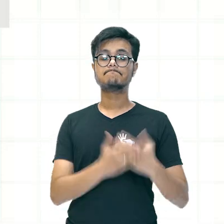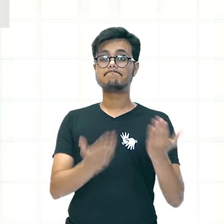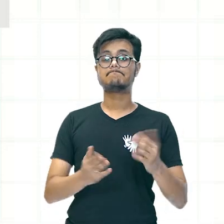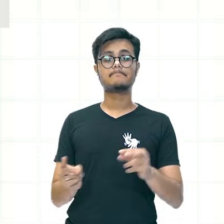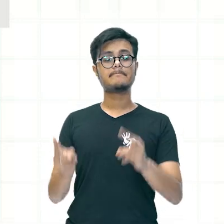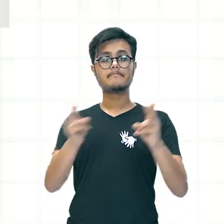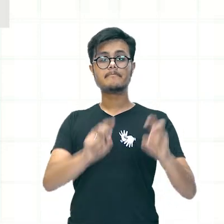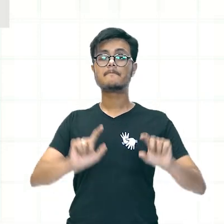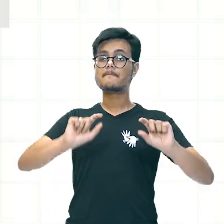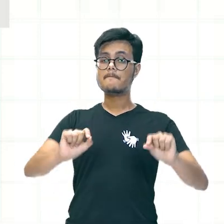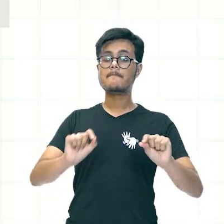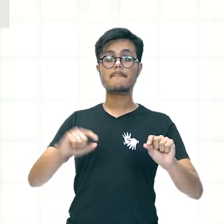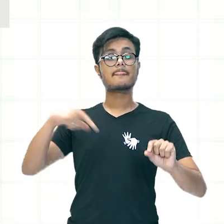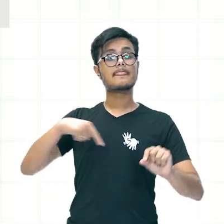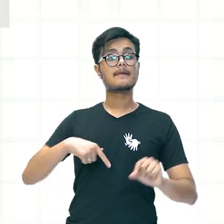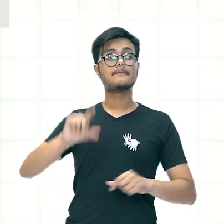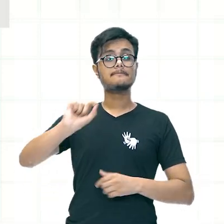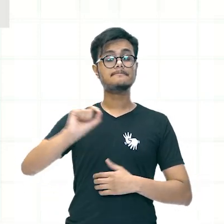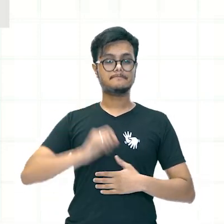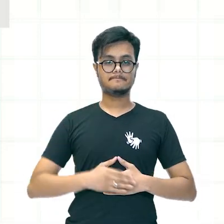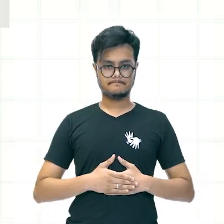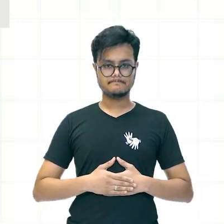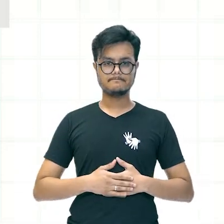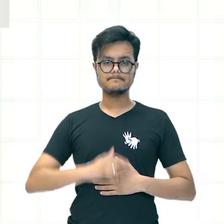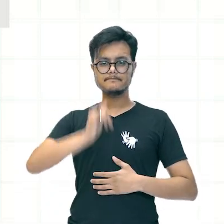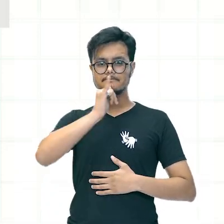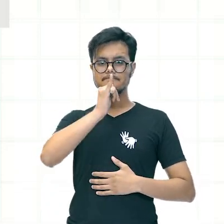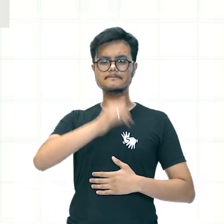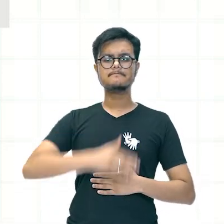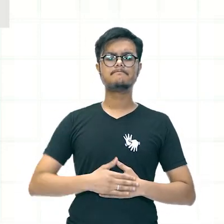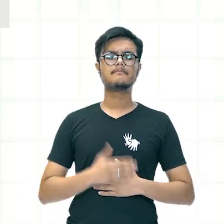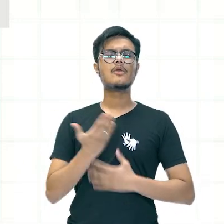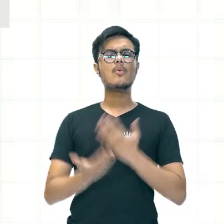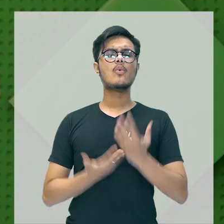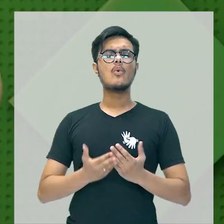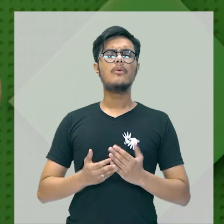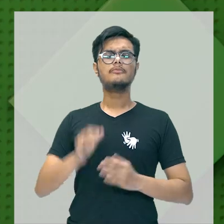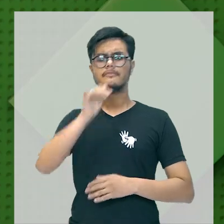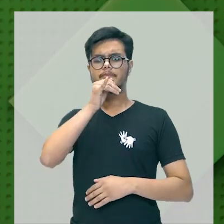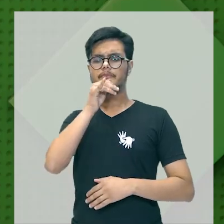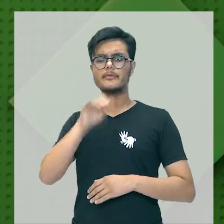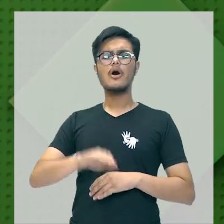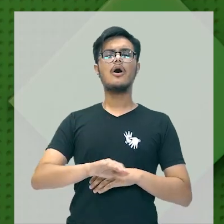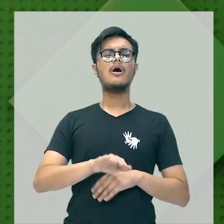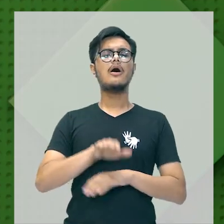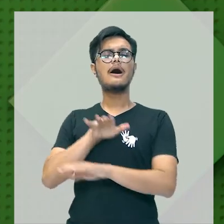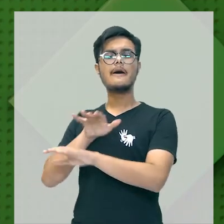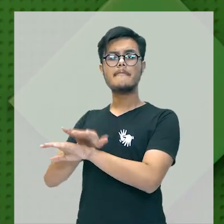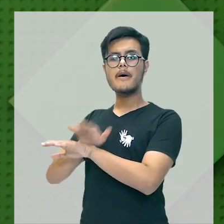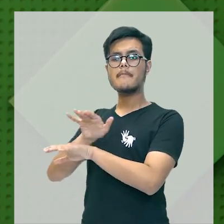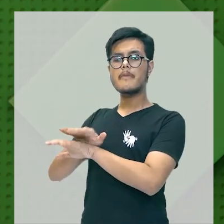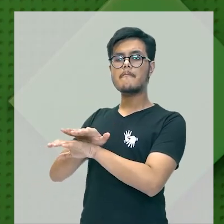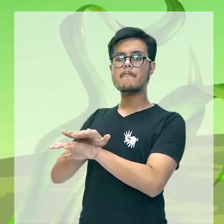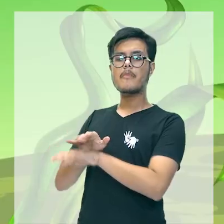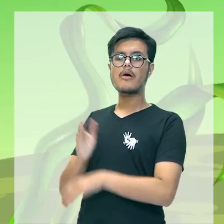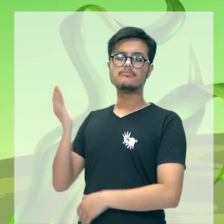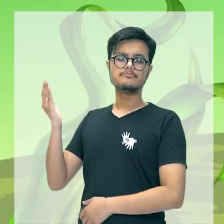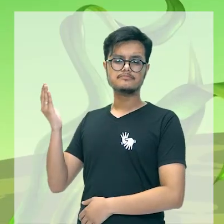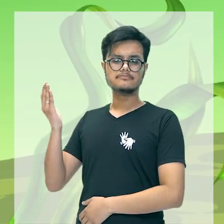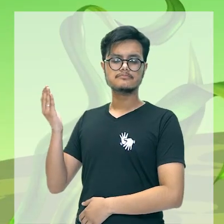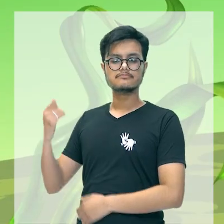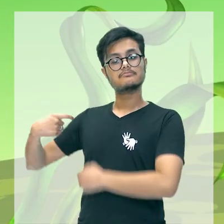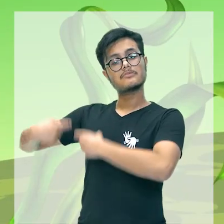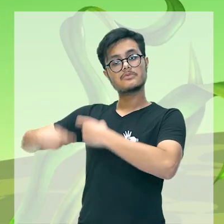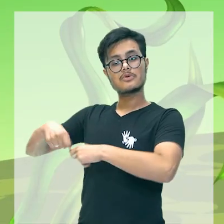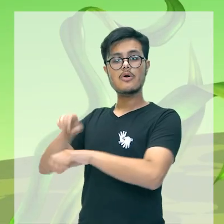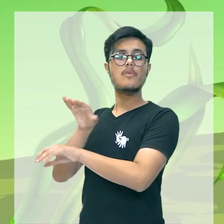vai observar aí que nós temos uma animação de como é que acontece a reprodução desses anfíbios, né?